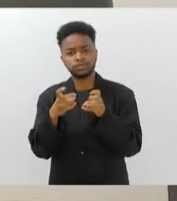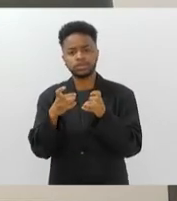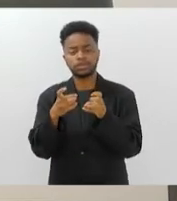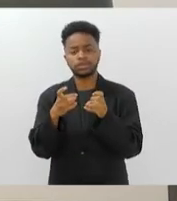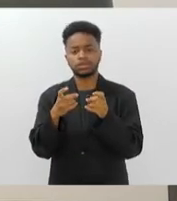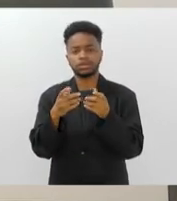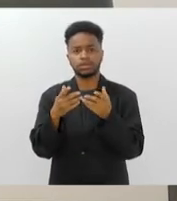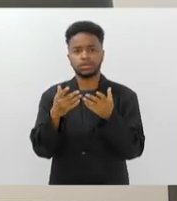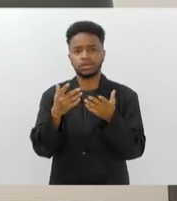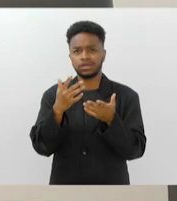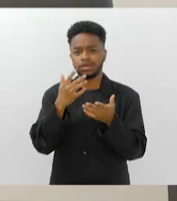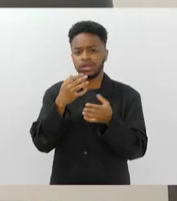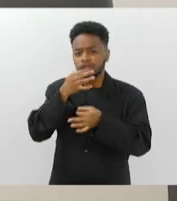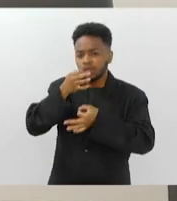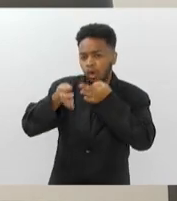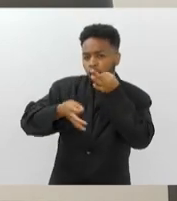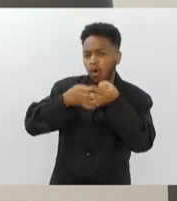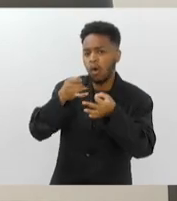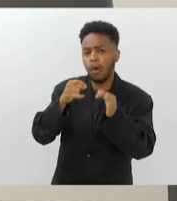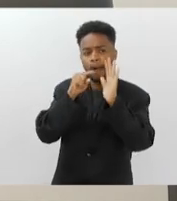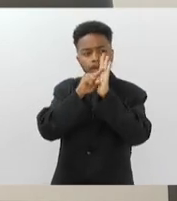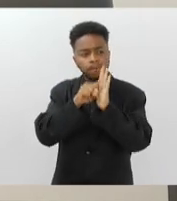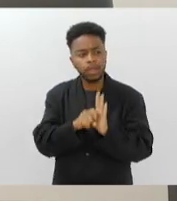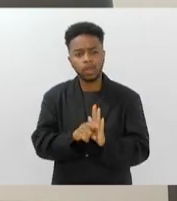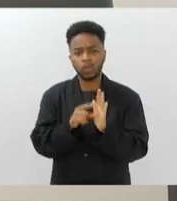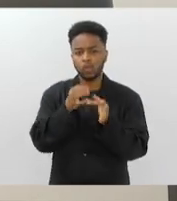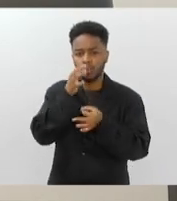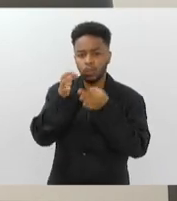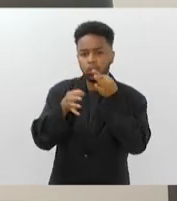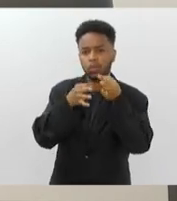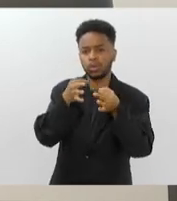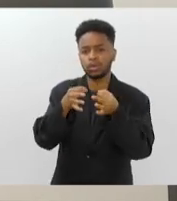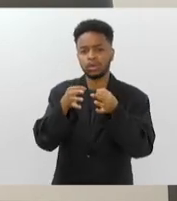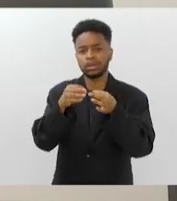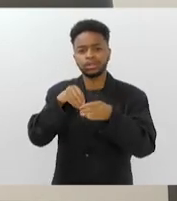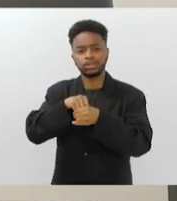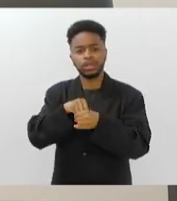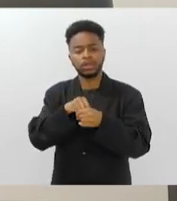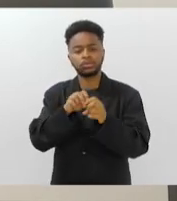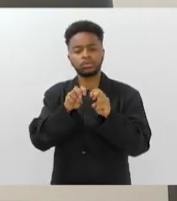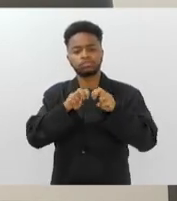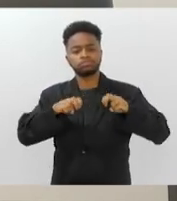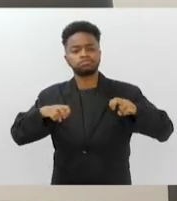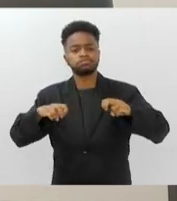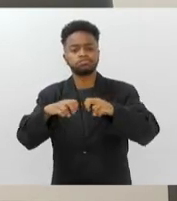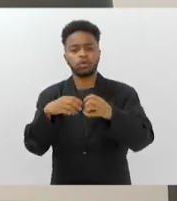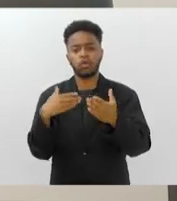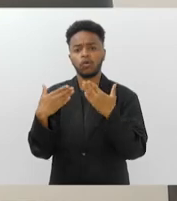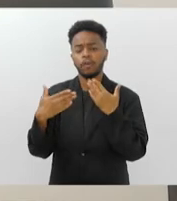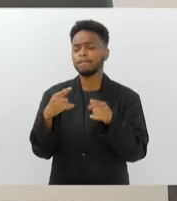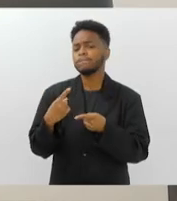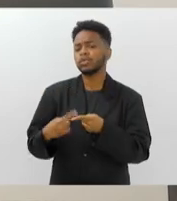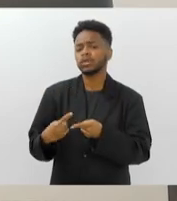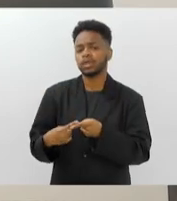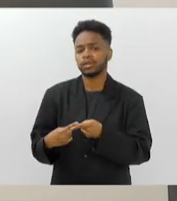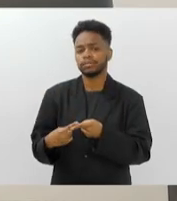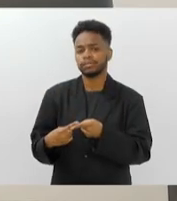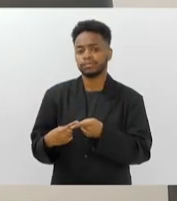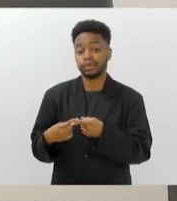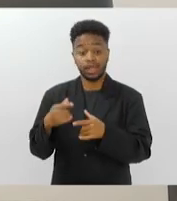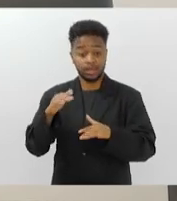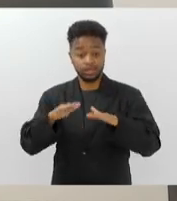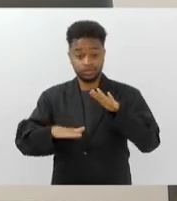comentada né essa pergunta foi comentada nas rodas de conversa por quê Porque para muitas